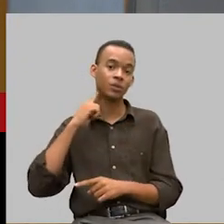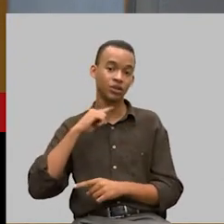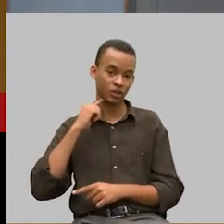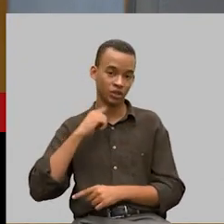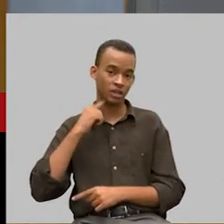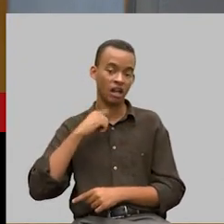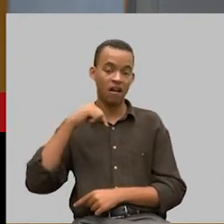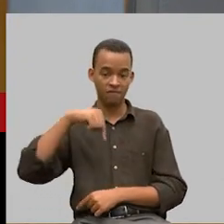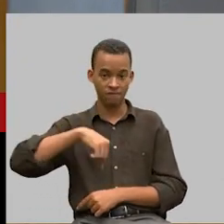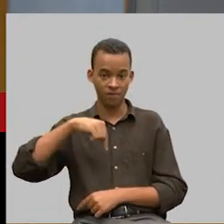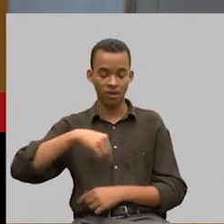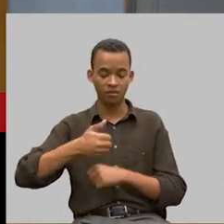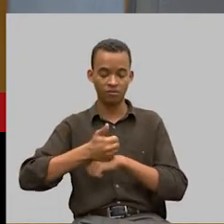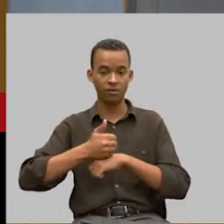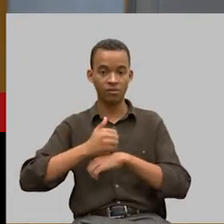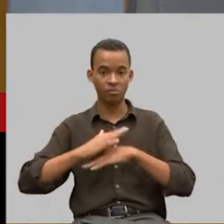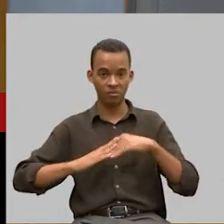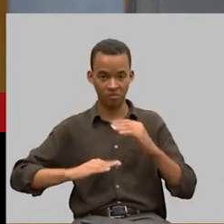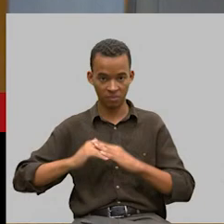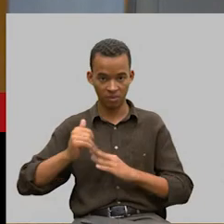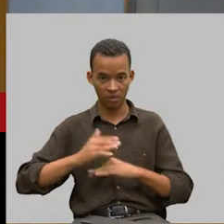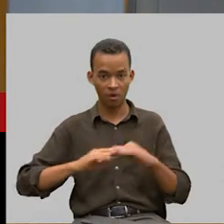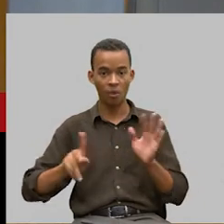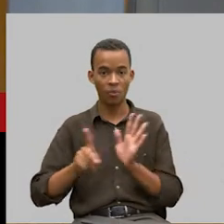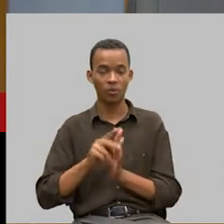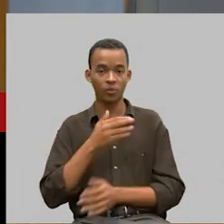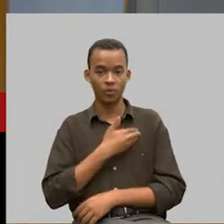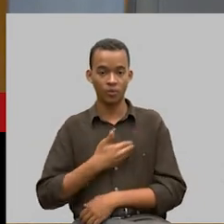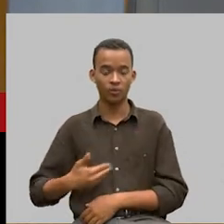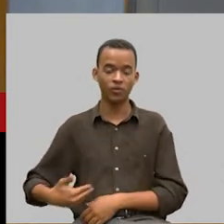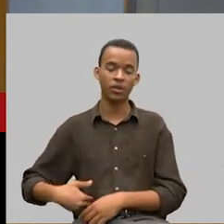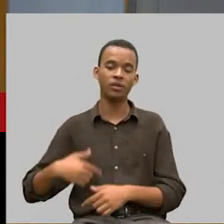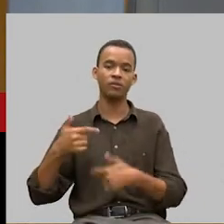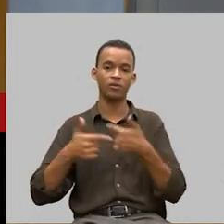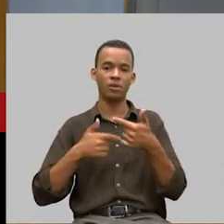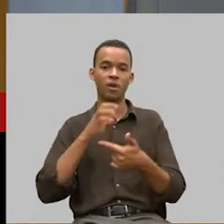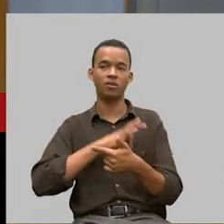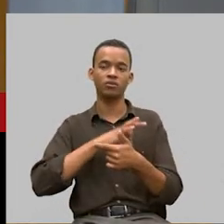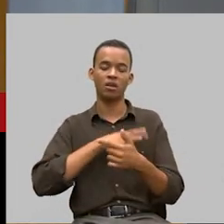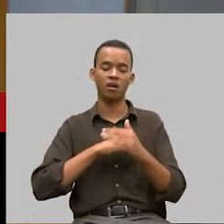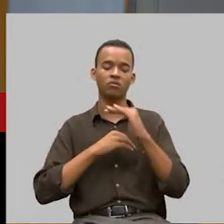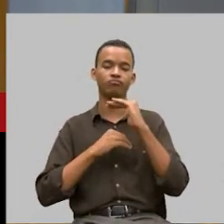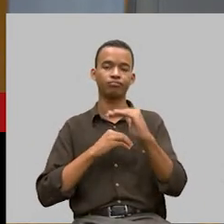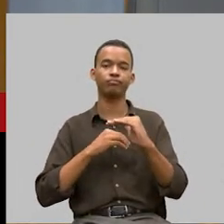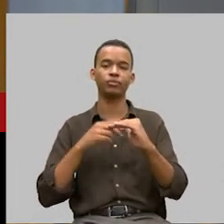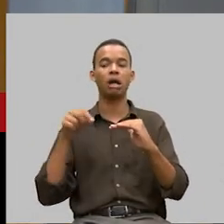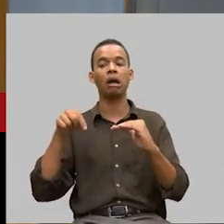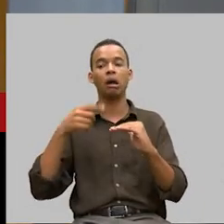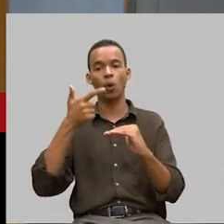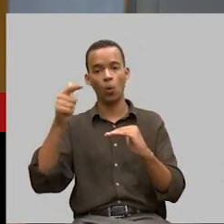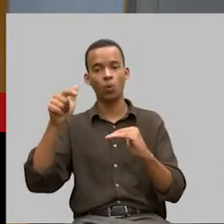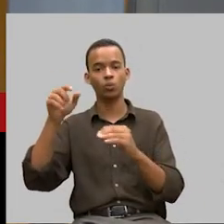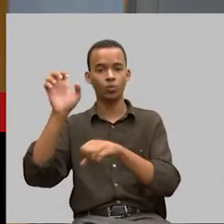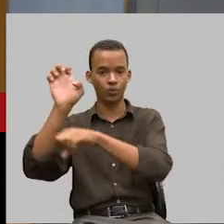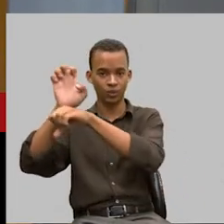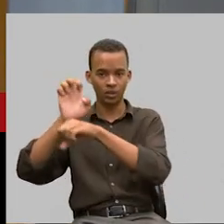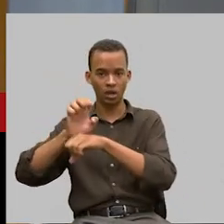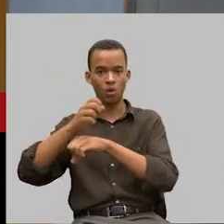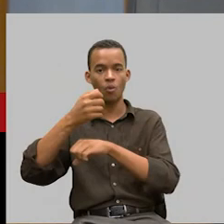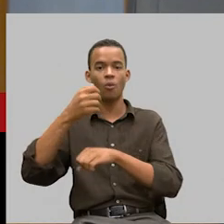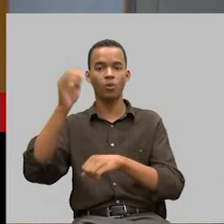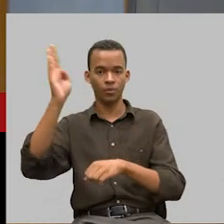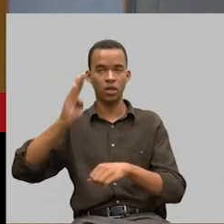no vencimento básico de professores por exemplo não paga o piso nem para nós da Educação Básica nem pros professores que